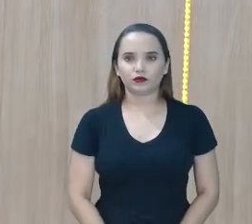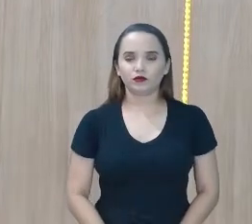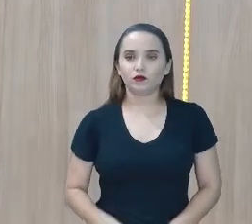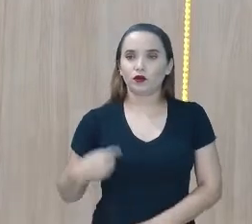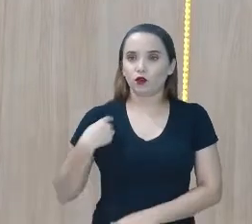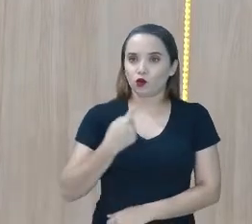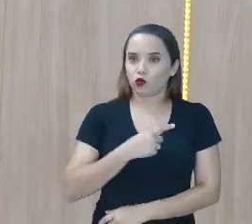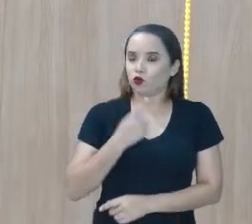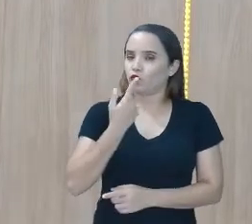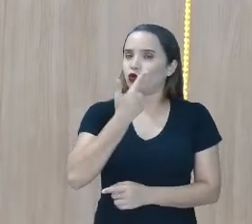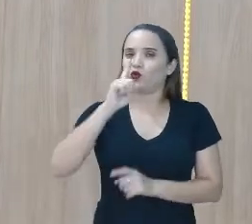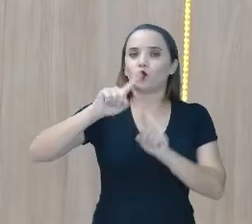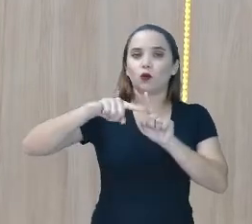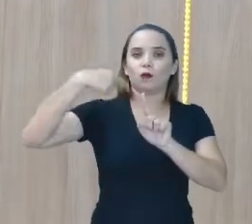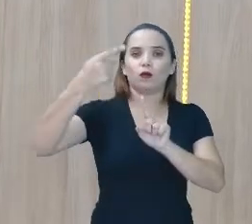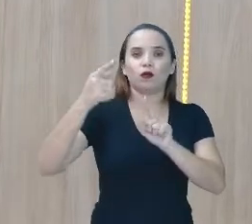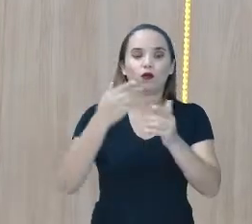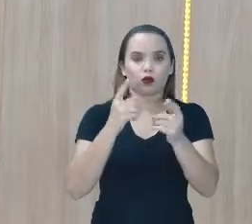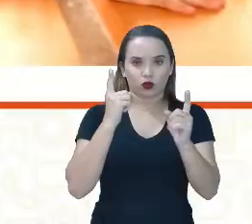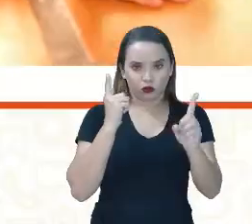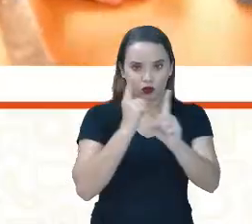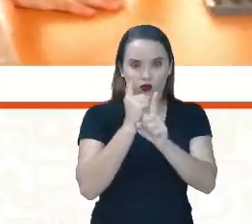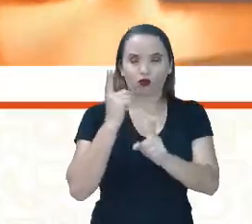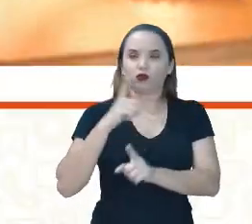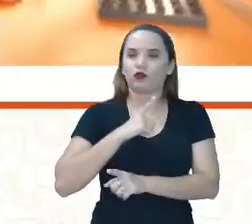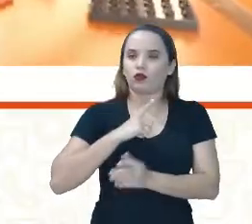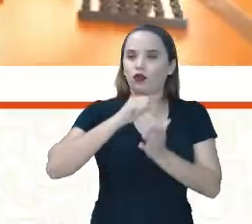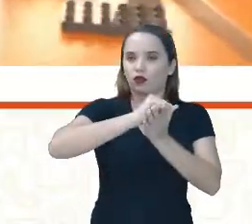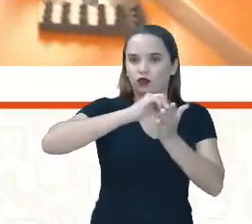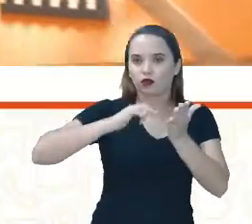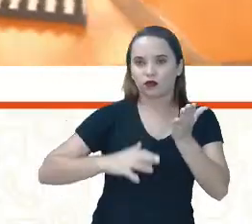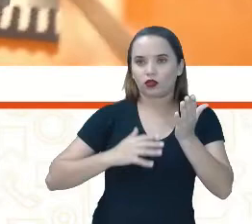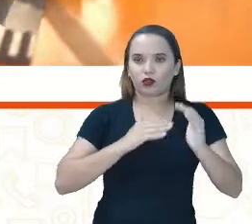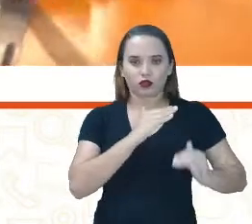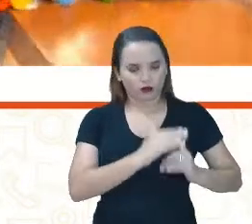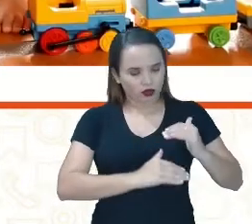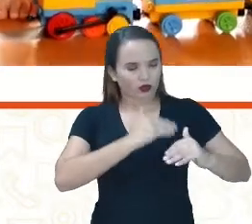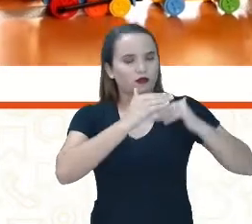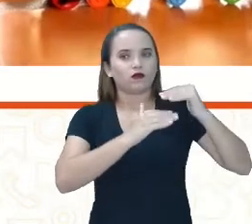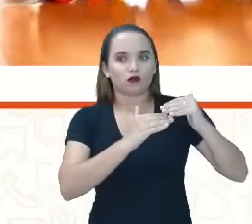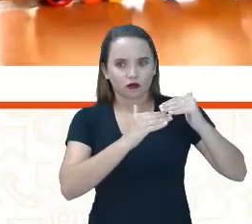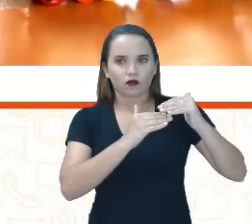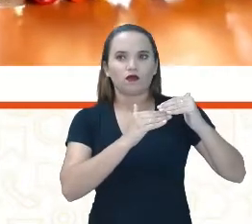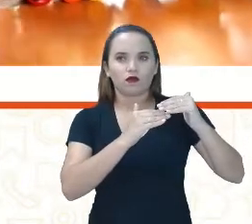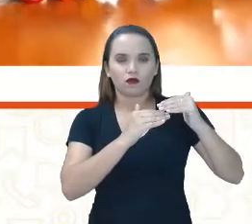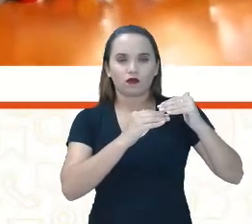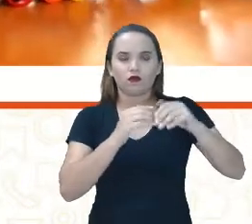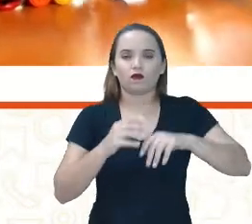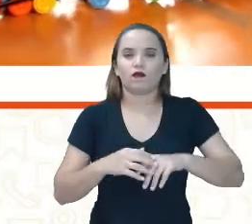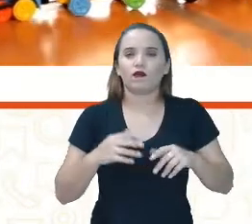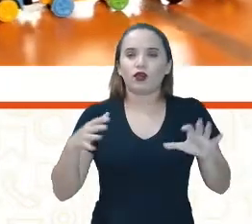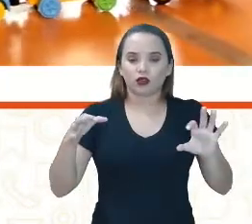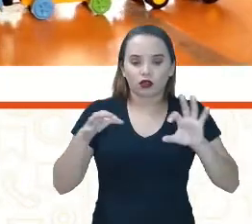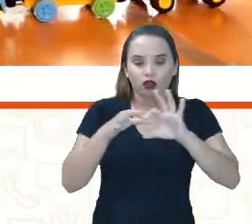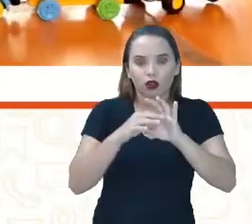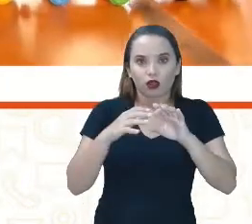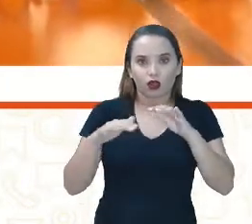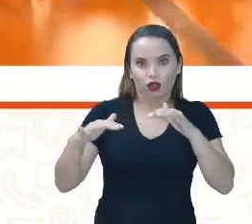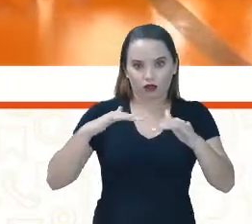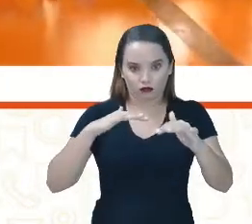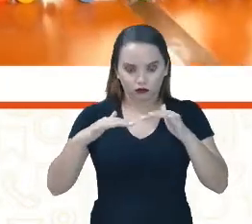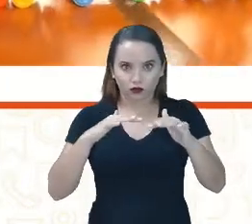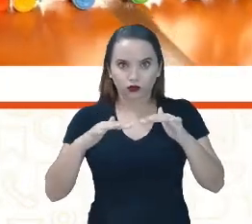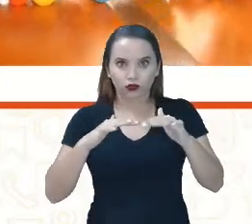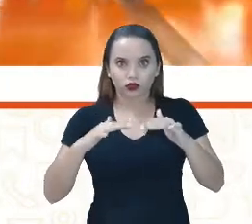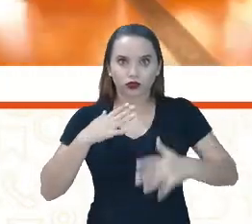No nosso próximo encontro, a gente vai ver atividades que desenvolvem aspectos que estão relacionados à motricidade,